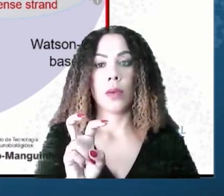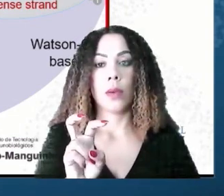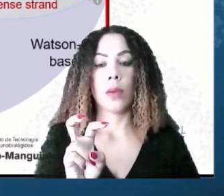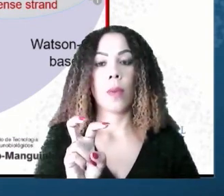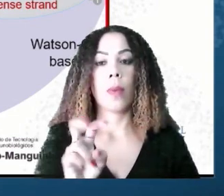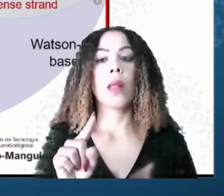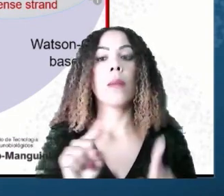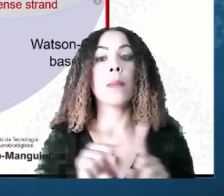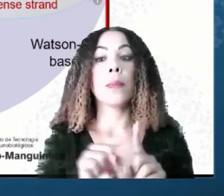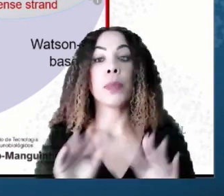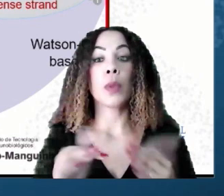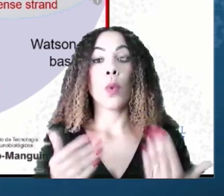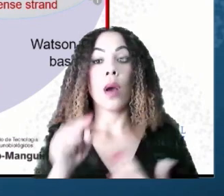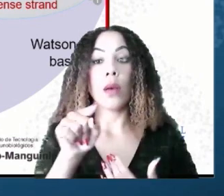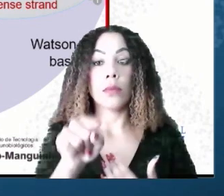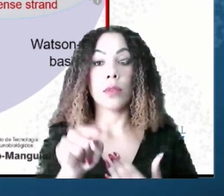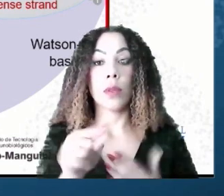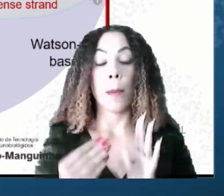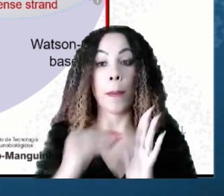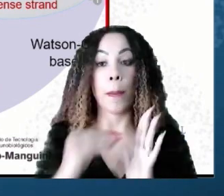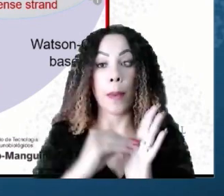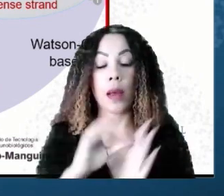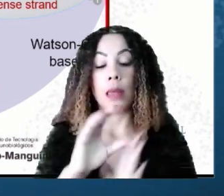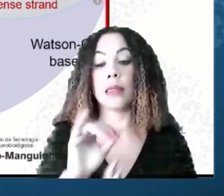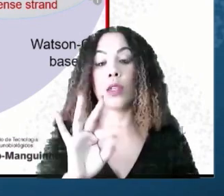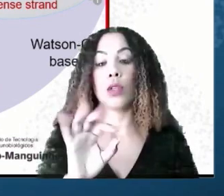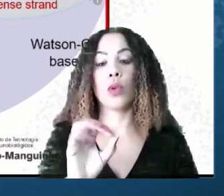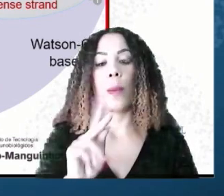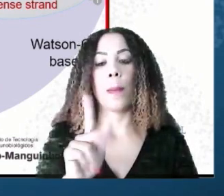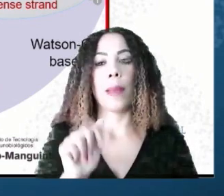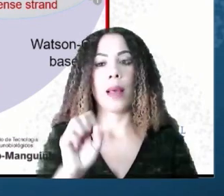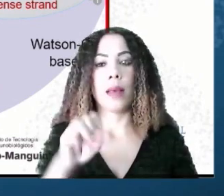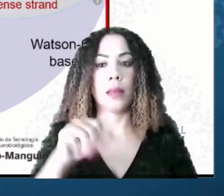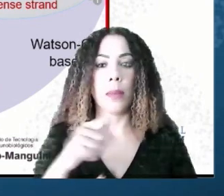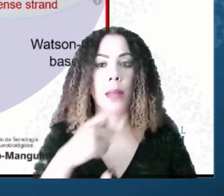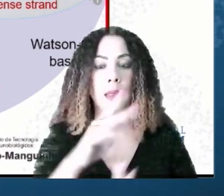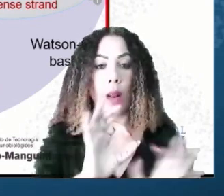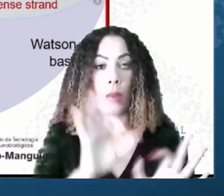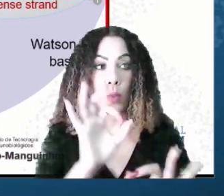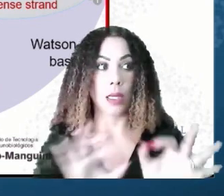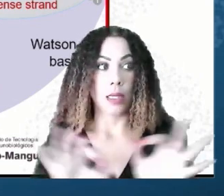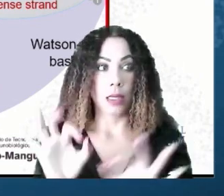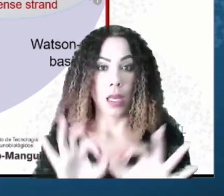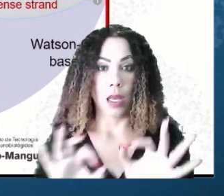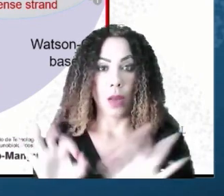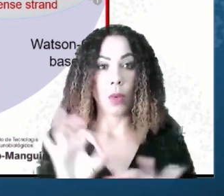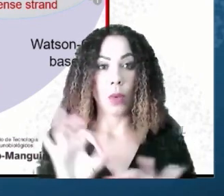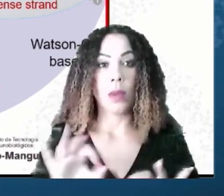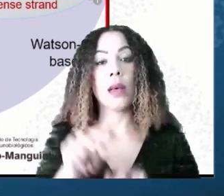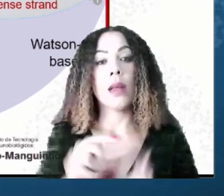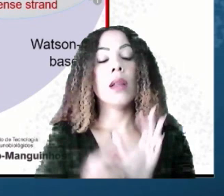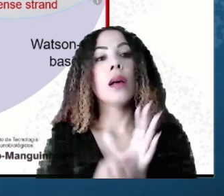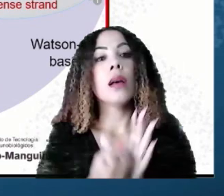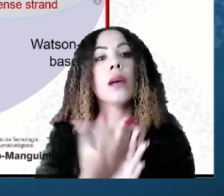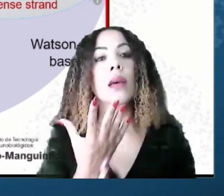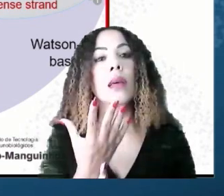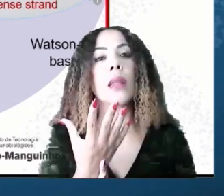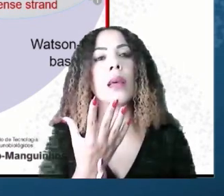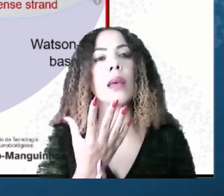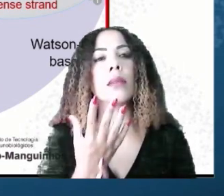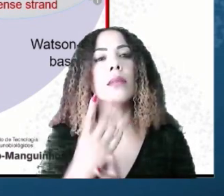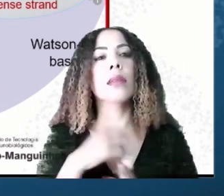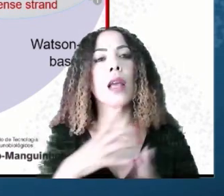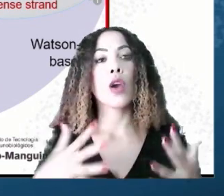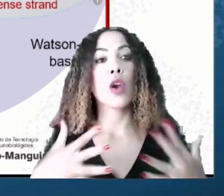e quando isso é colocado na citoplasma da célula, ele cria um